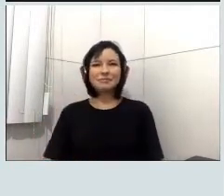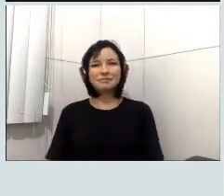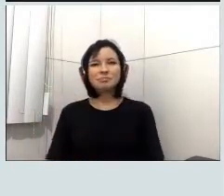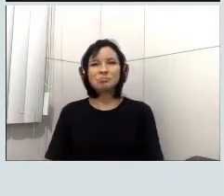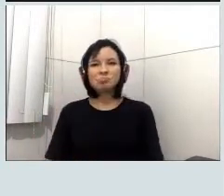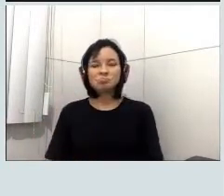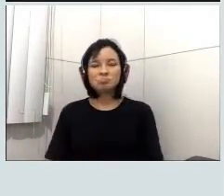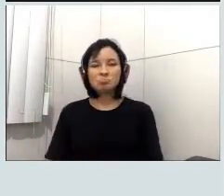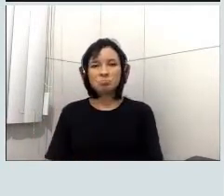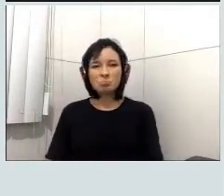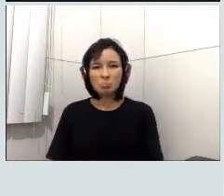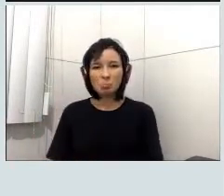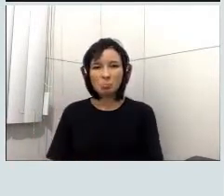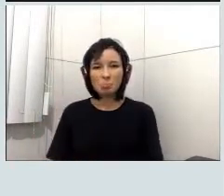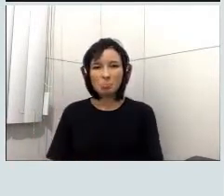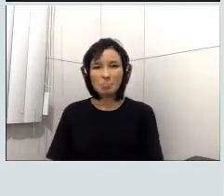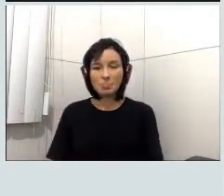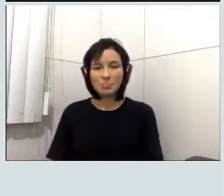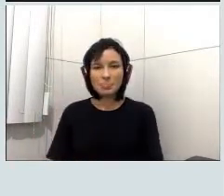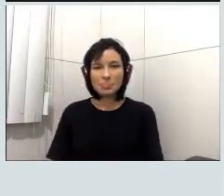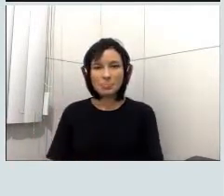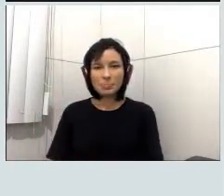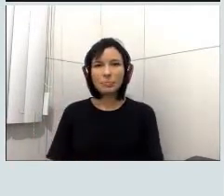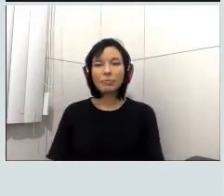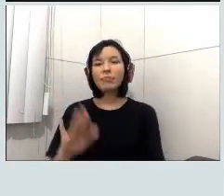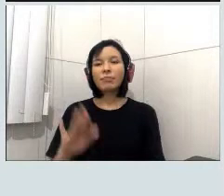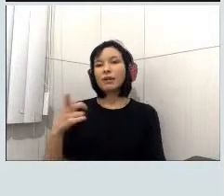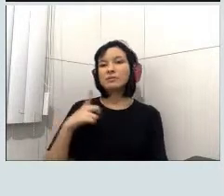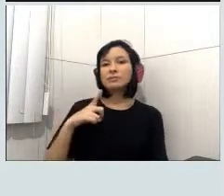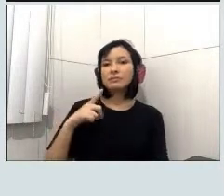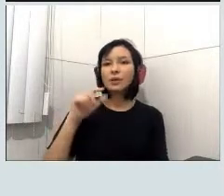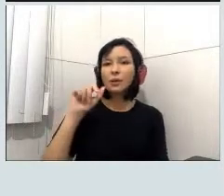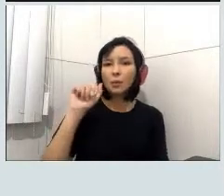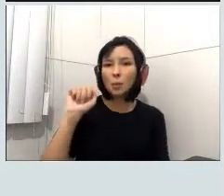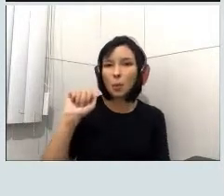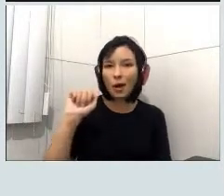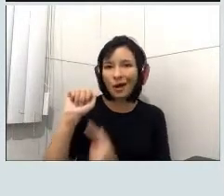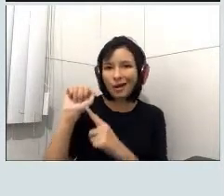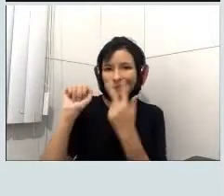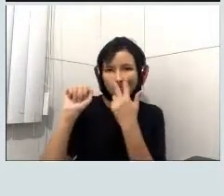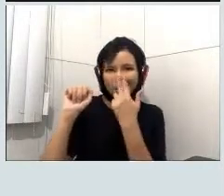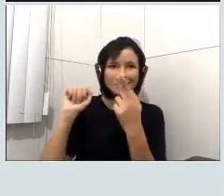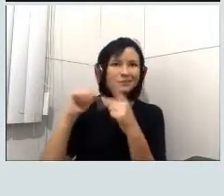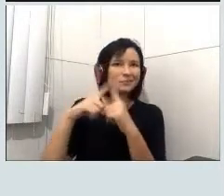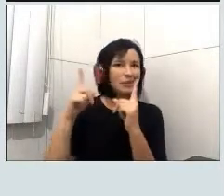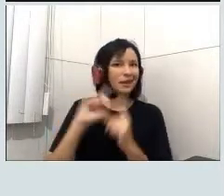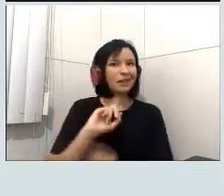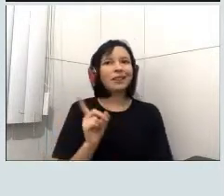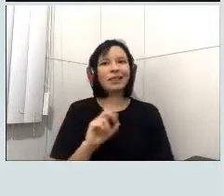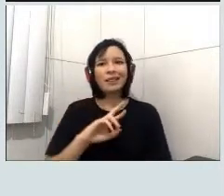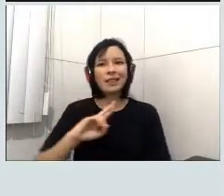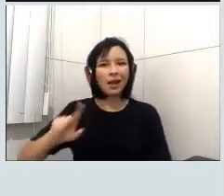Então, ó, esse Azinho que parece um A, mas não é um A, ele